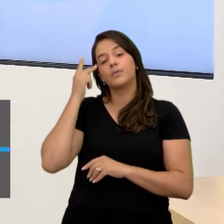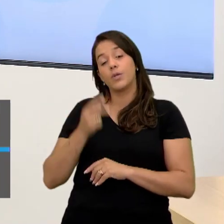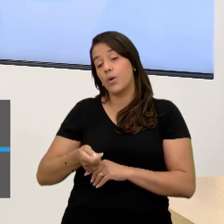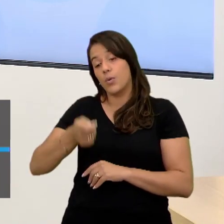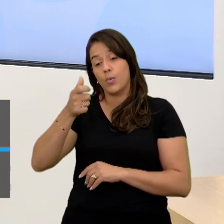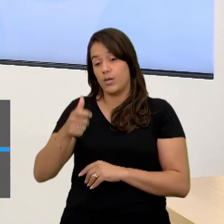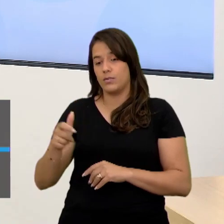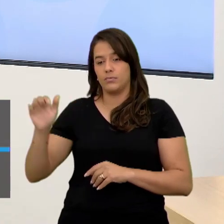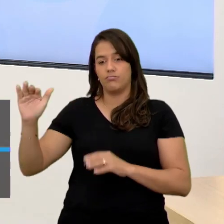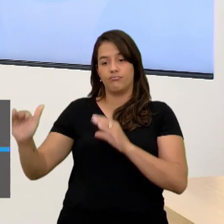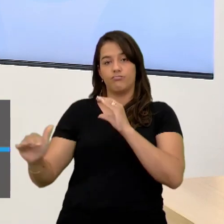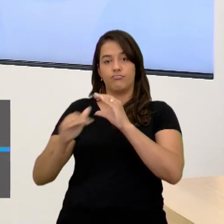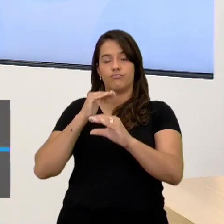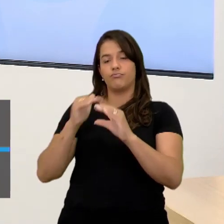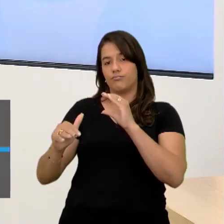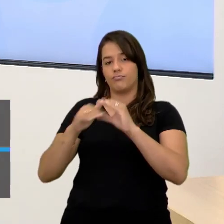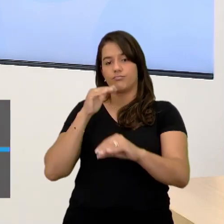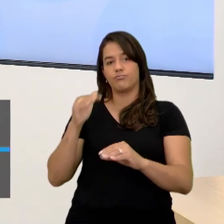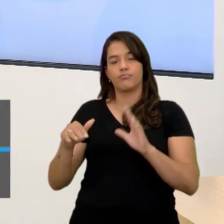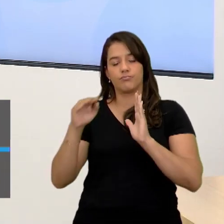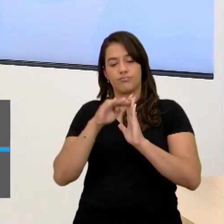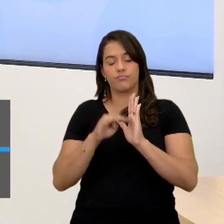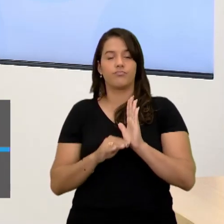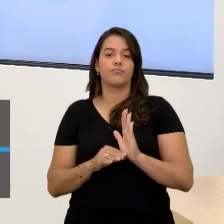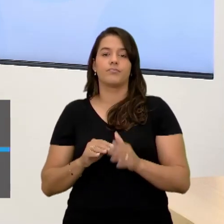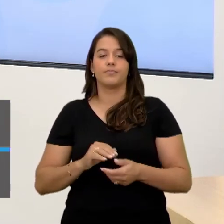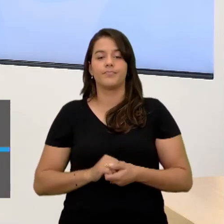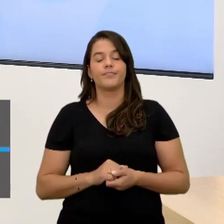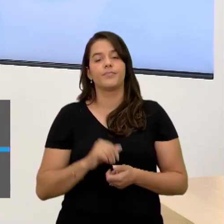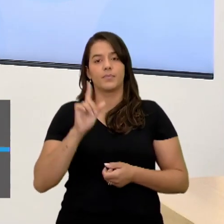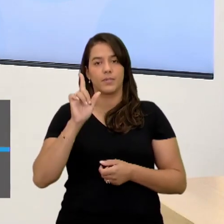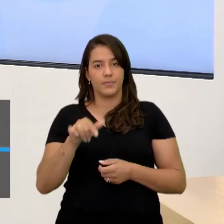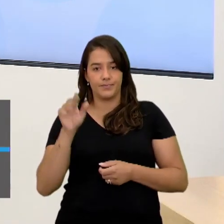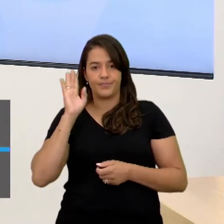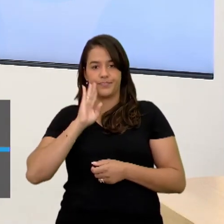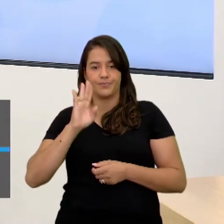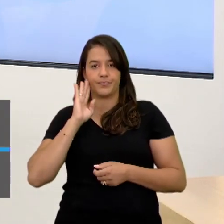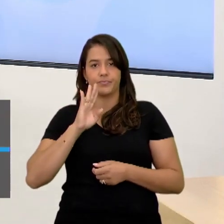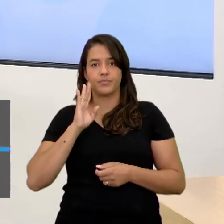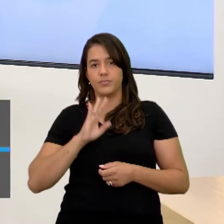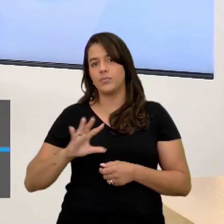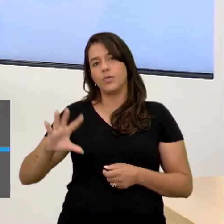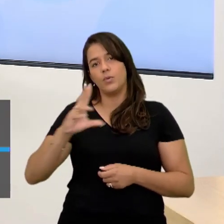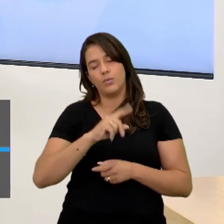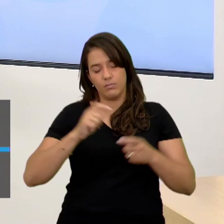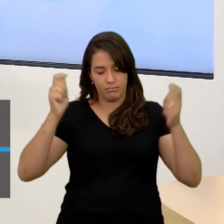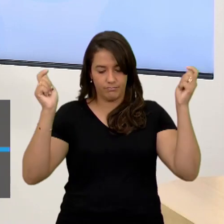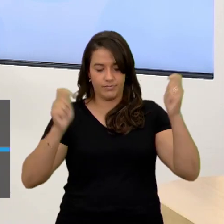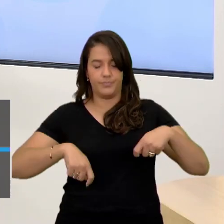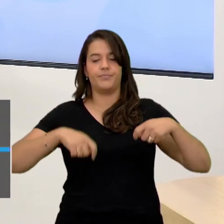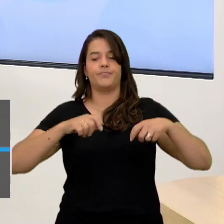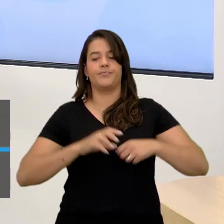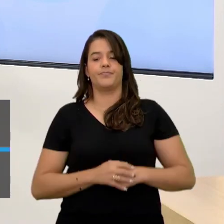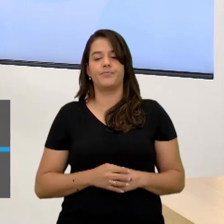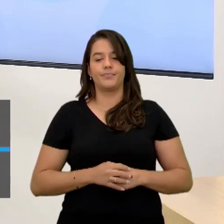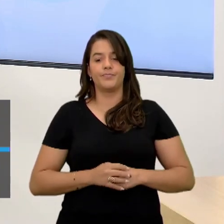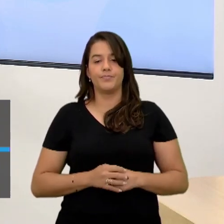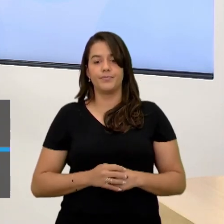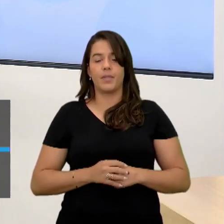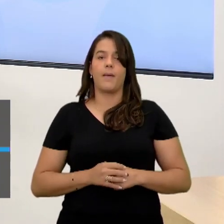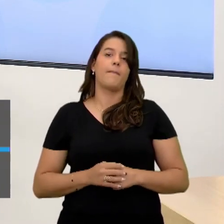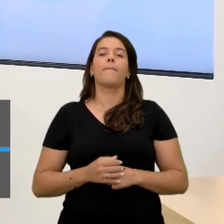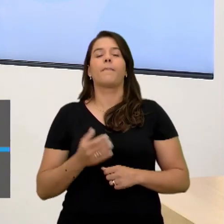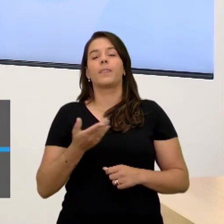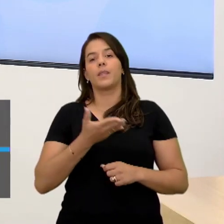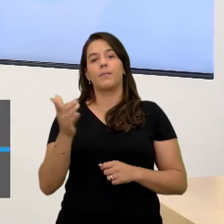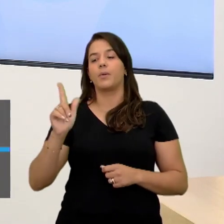as respostas quando você levanta o formulário. Certo? Então é bem bacana, é bem intuitivo o Google Formulários, tá bom, gente? E aí tem mais, ó, Google Formulário,